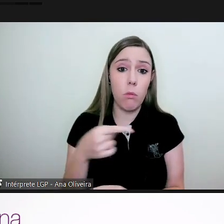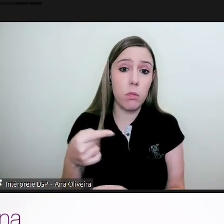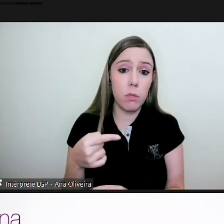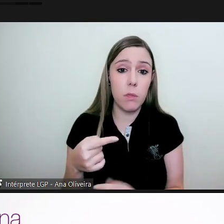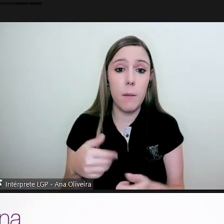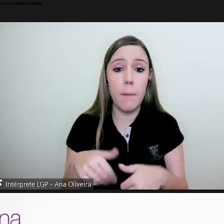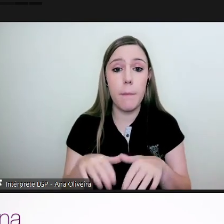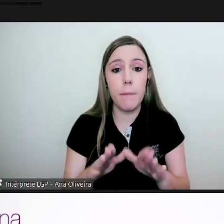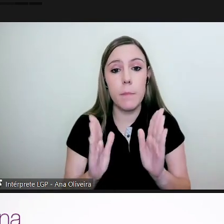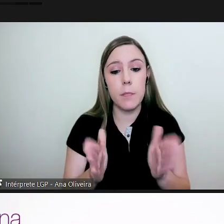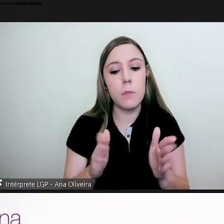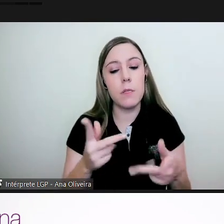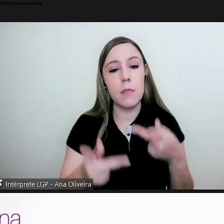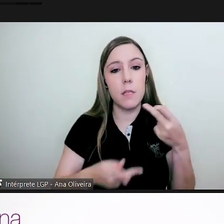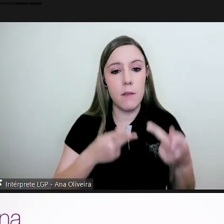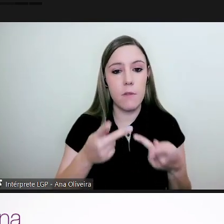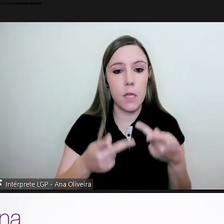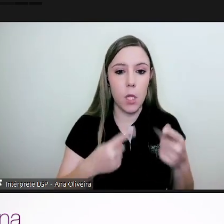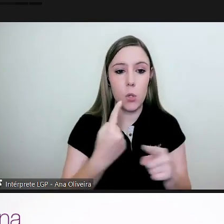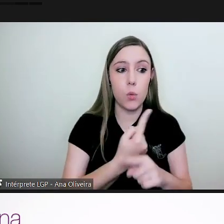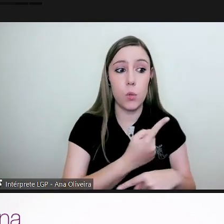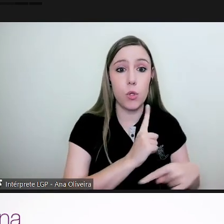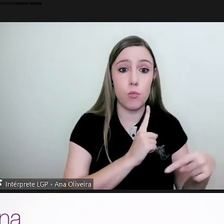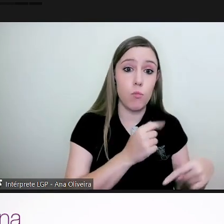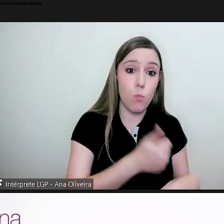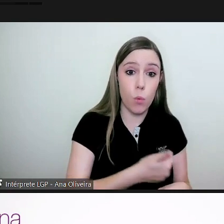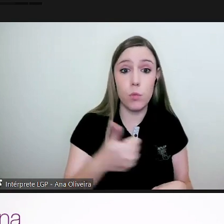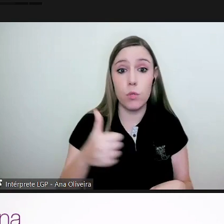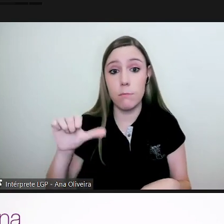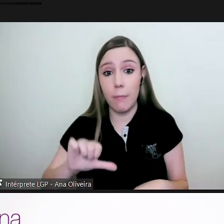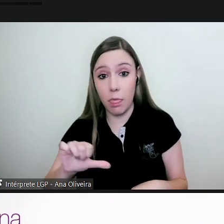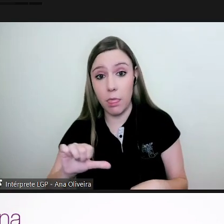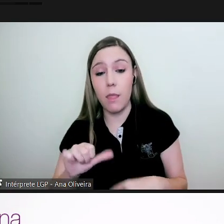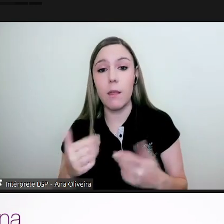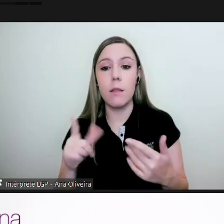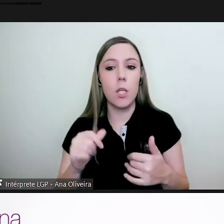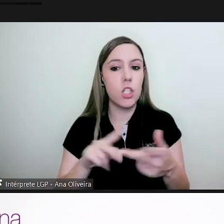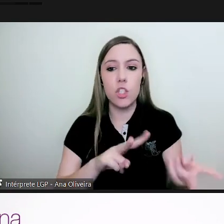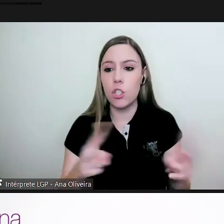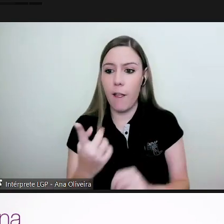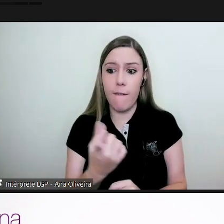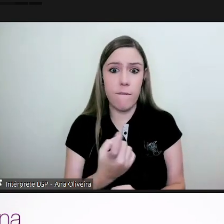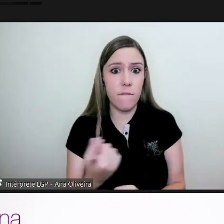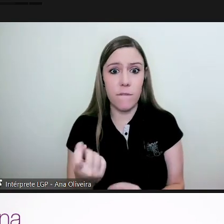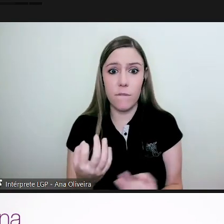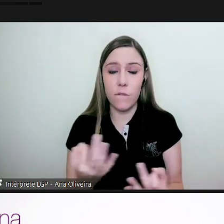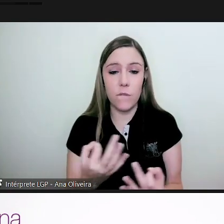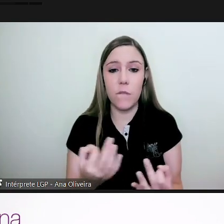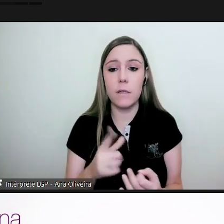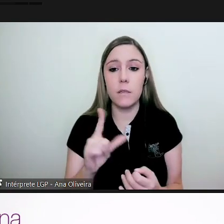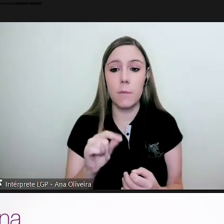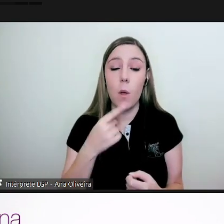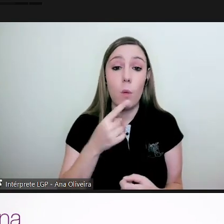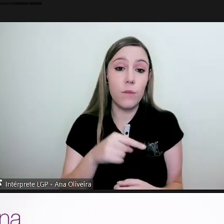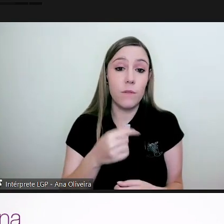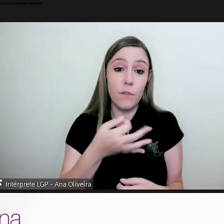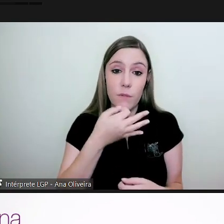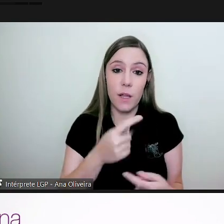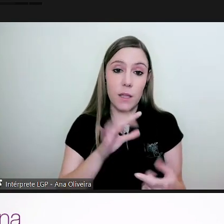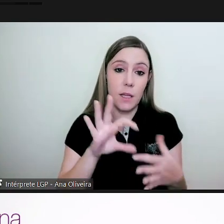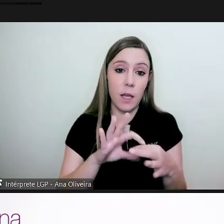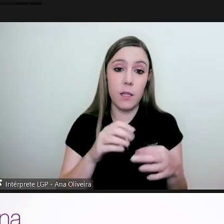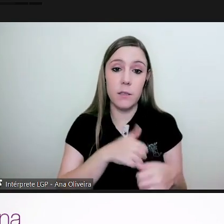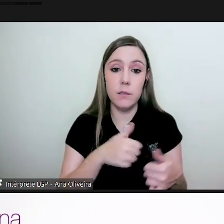há que avaliar as boas e más práticas. A estratégia faz falta, tal estratégia para as cidades, e volto aqui ao tópico das cidades, a tal